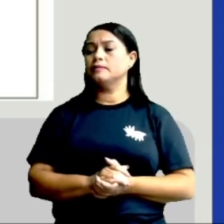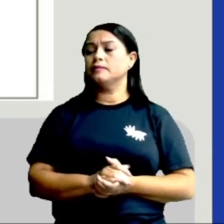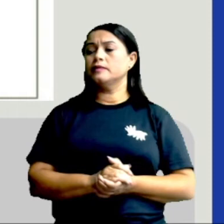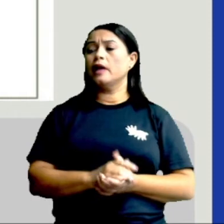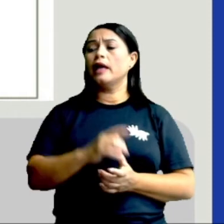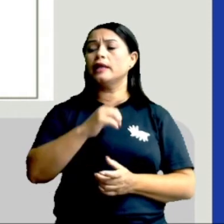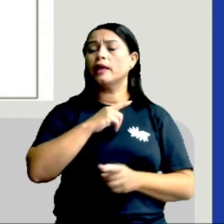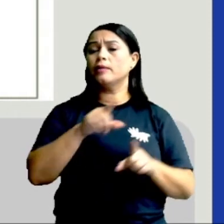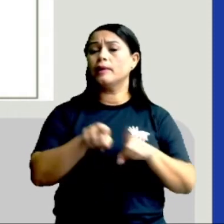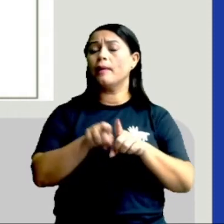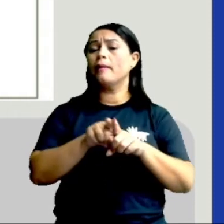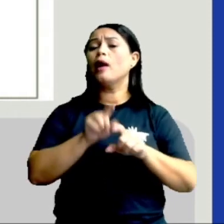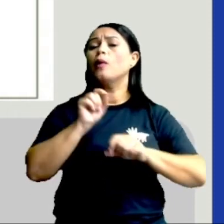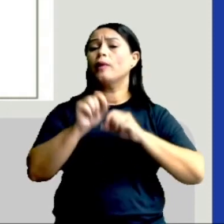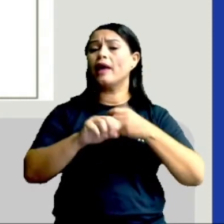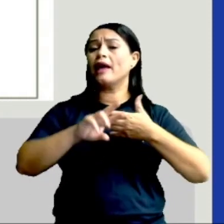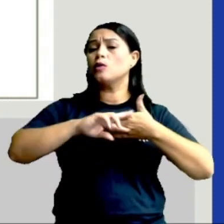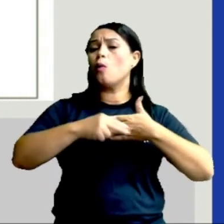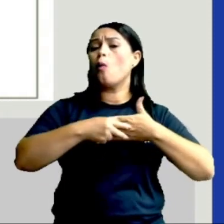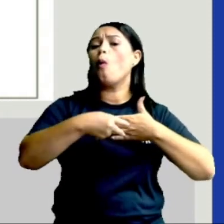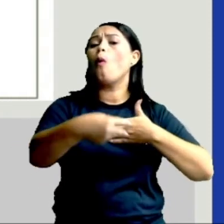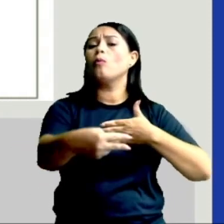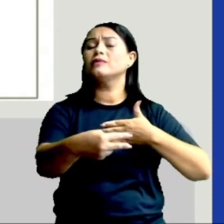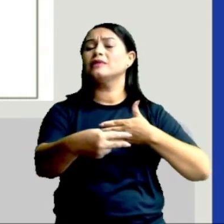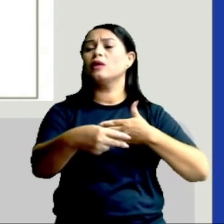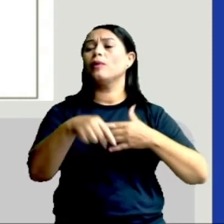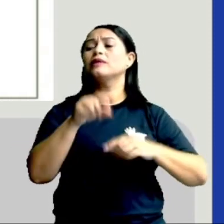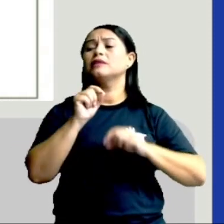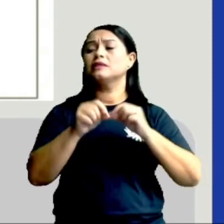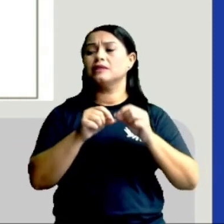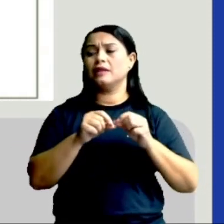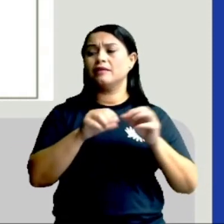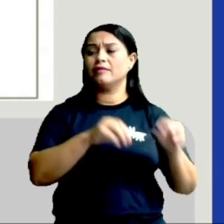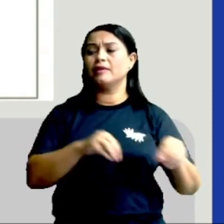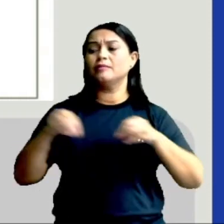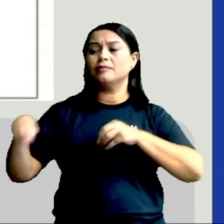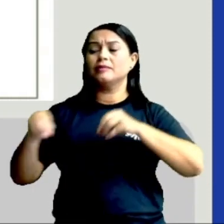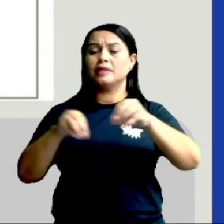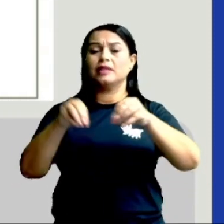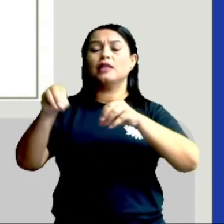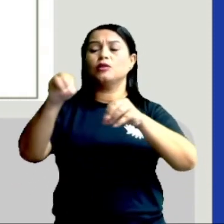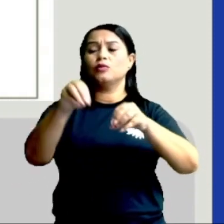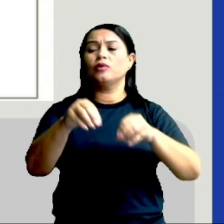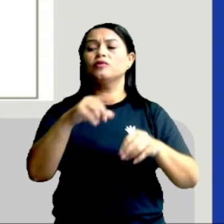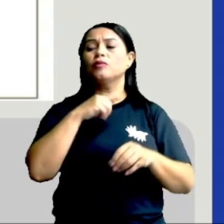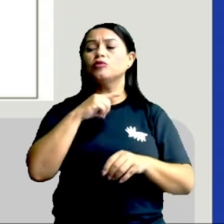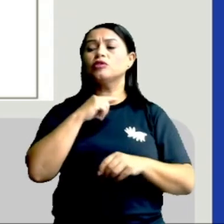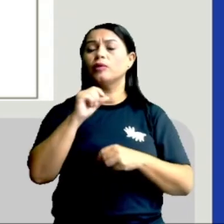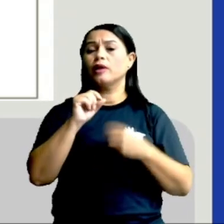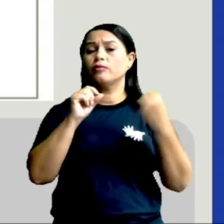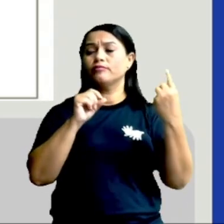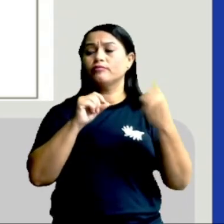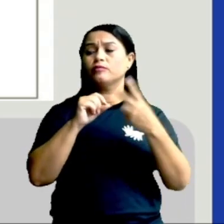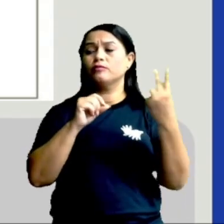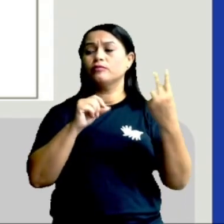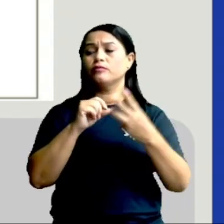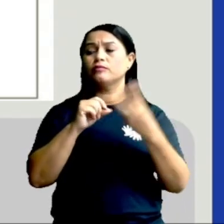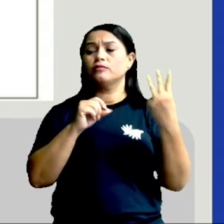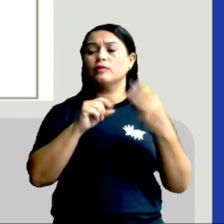E as consequências dessas migrações nas áreas de partida? A gente vai ver agora 3